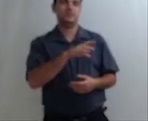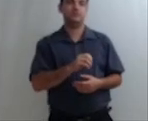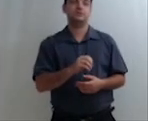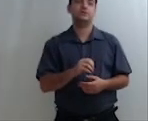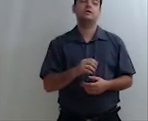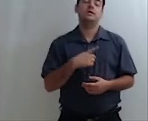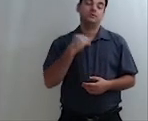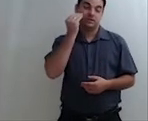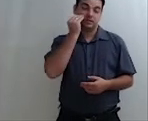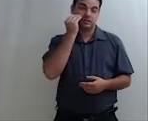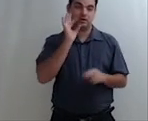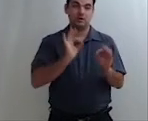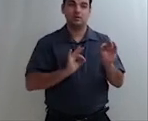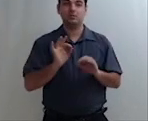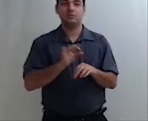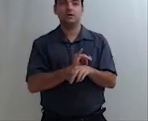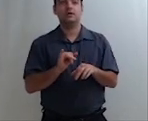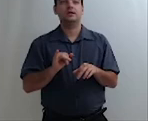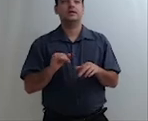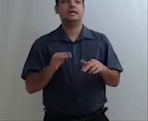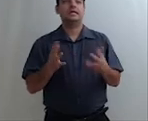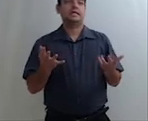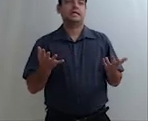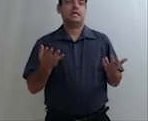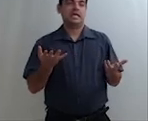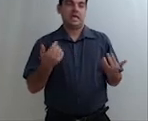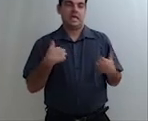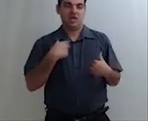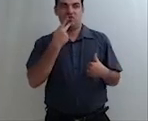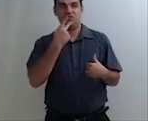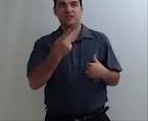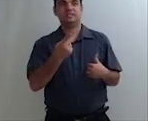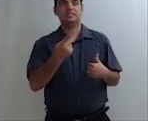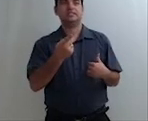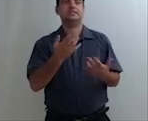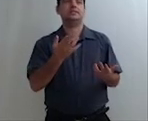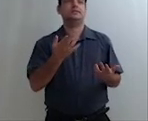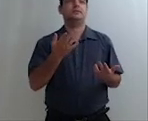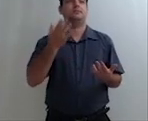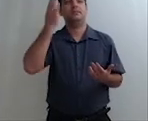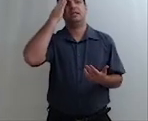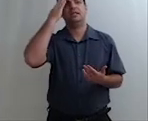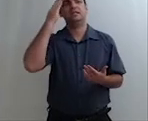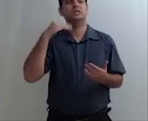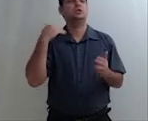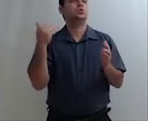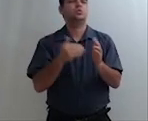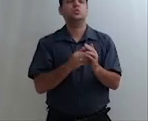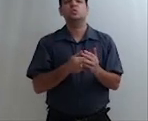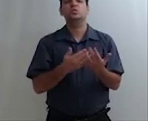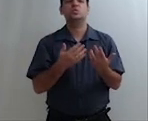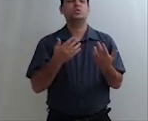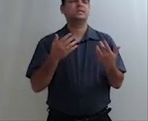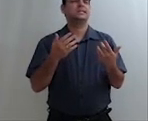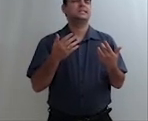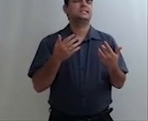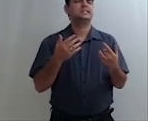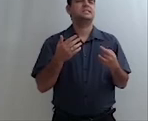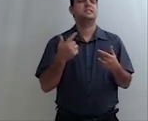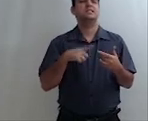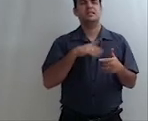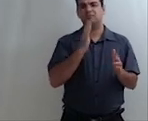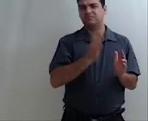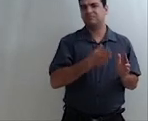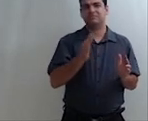muito não chego como vossa excelência a admitir que qualquer descumprimento do rito dessa